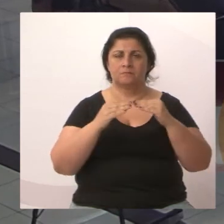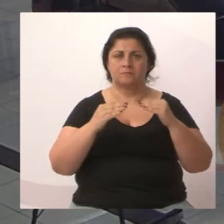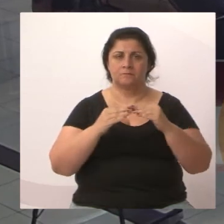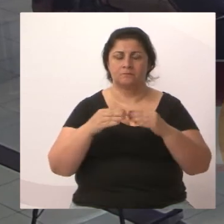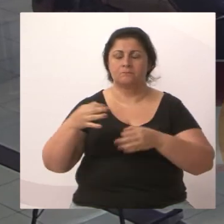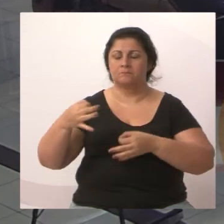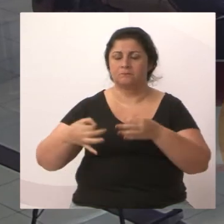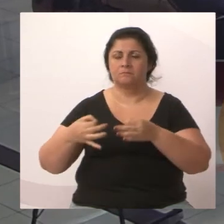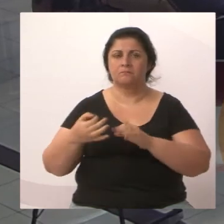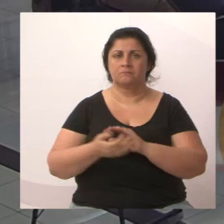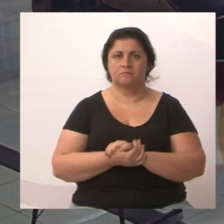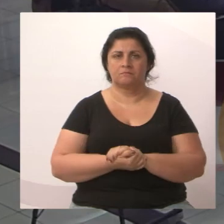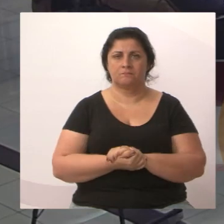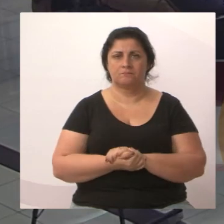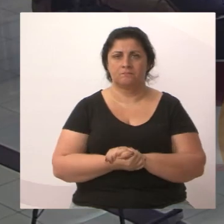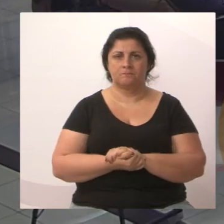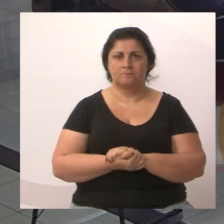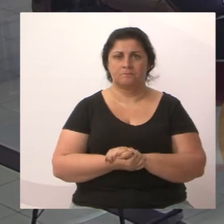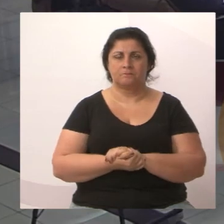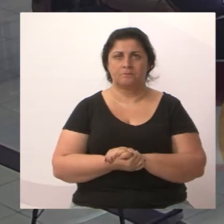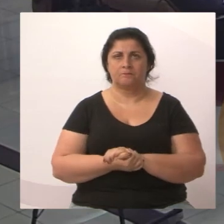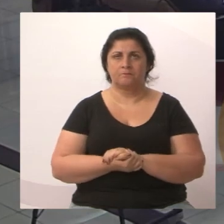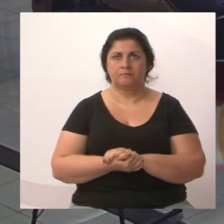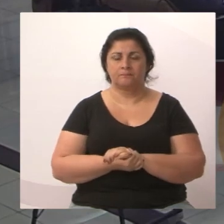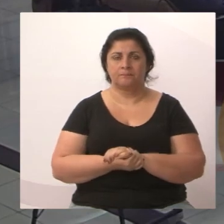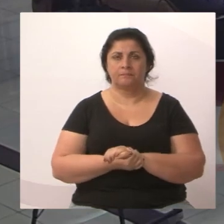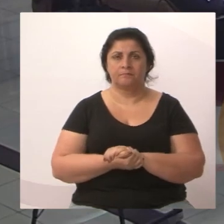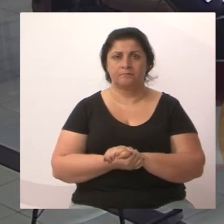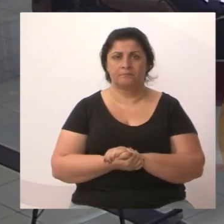favorável ao Tribunal de Contas.